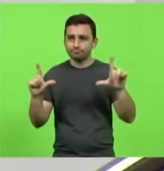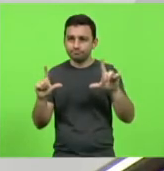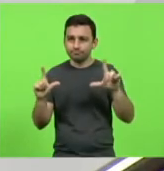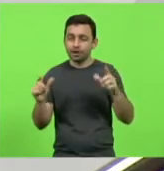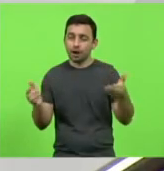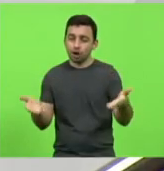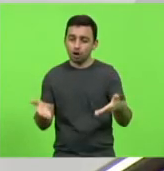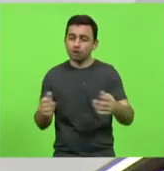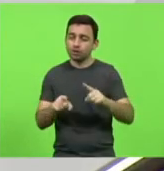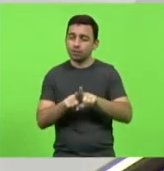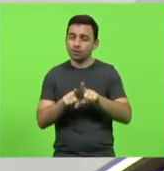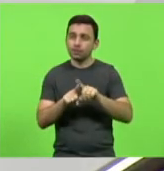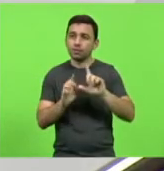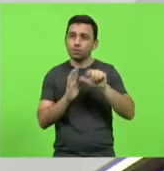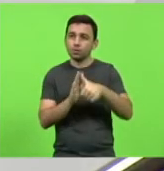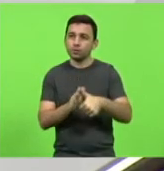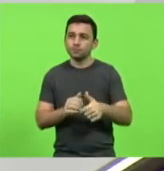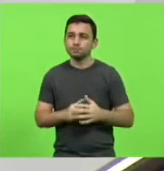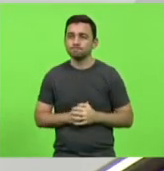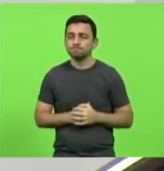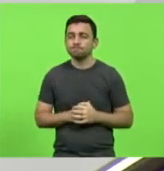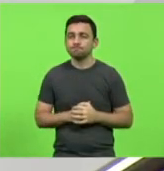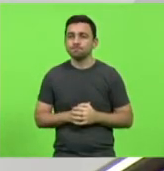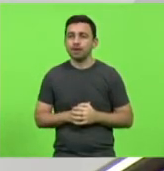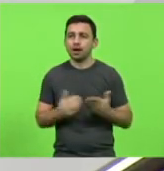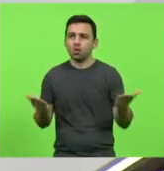também. Senhor presidente, o que me vem à tribuna